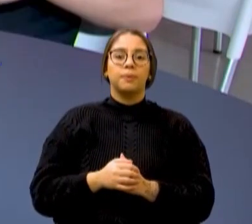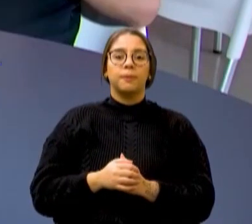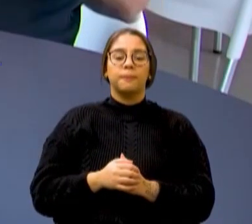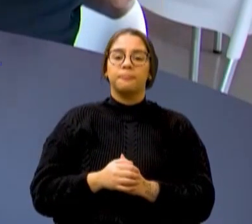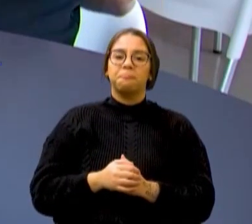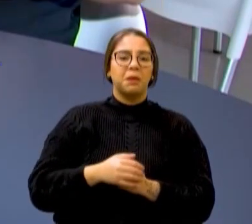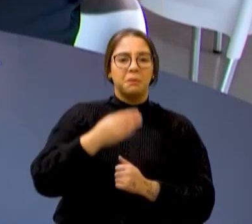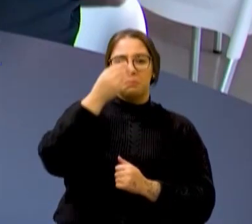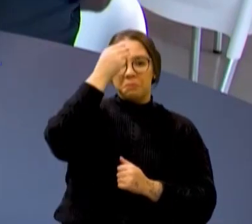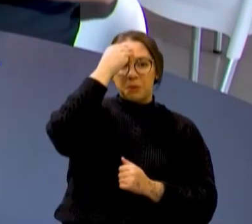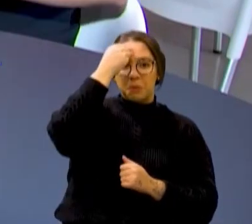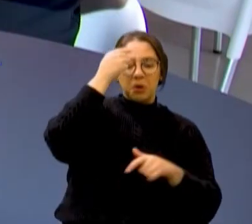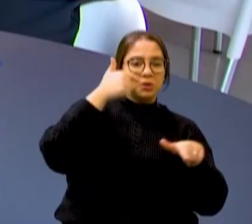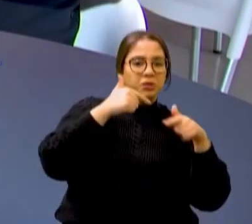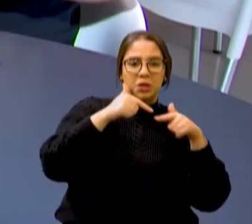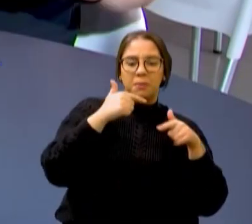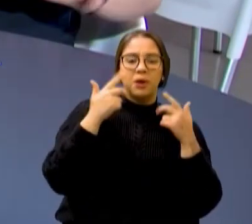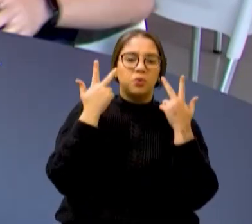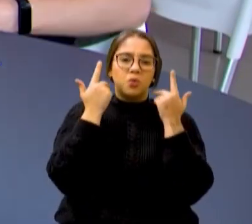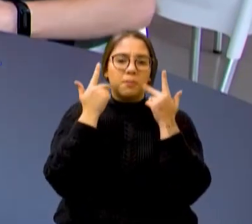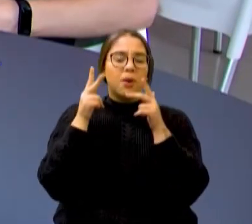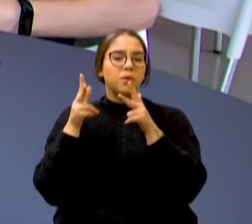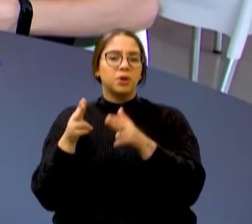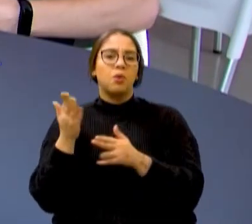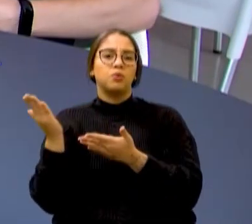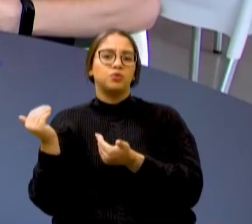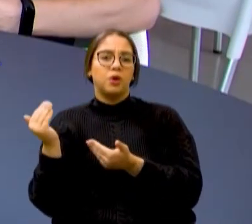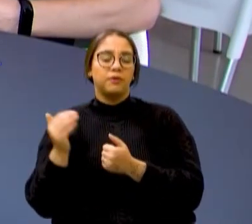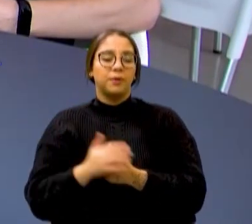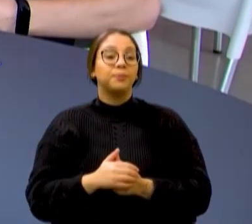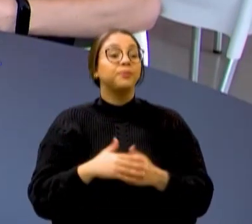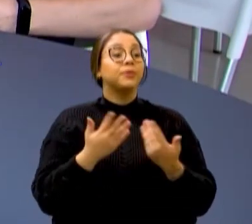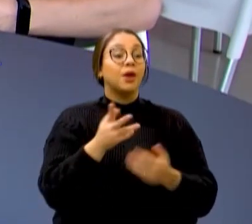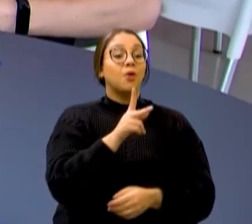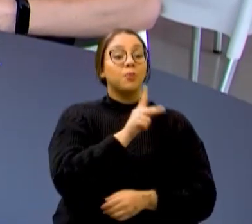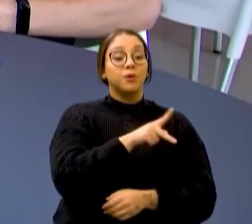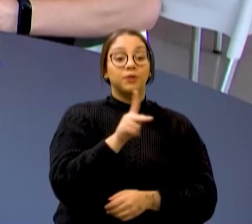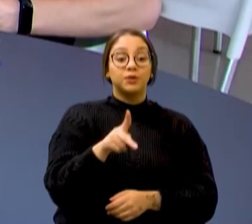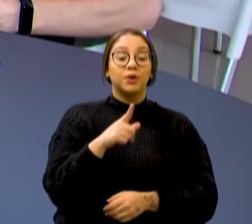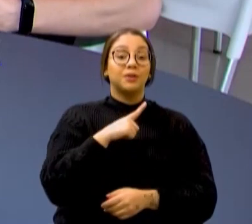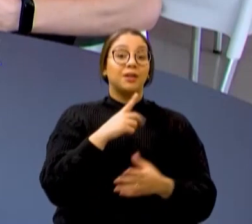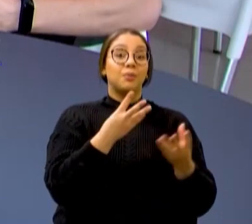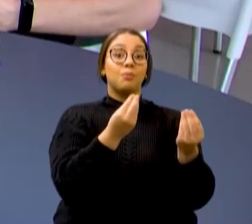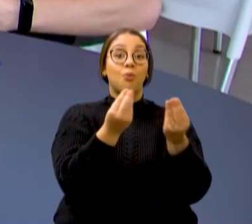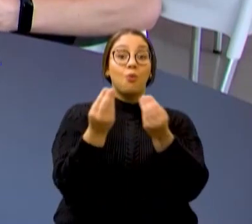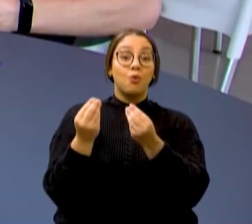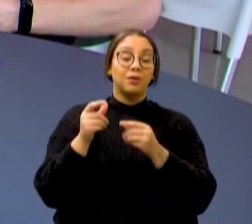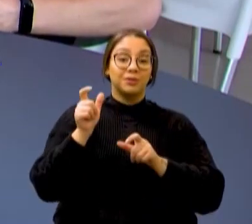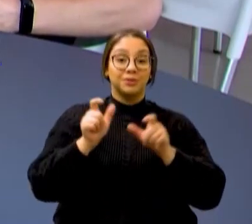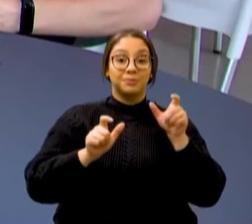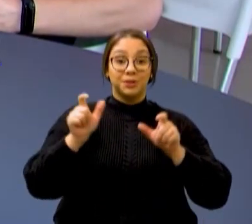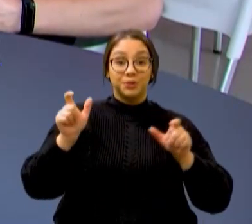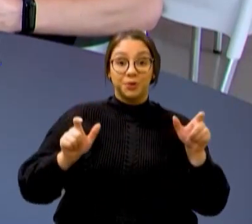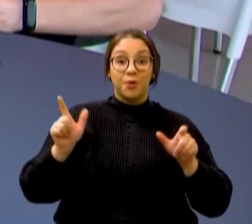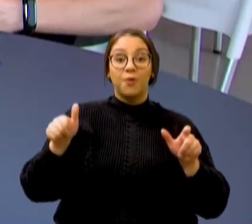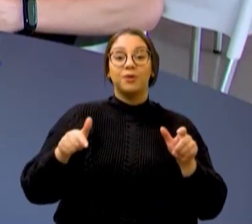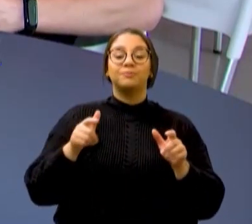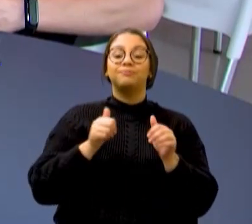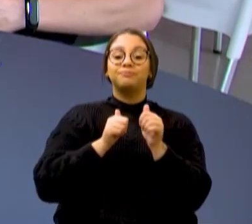longo prazo, memória de trabalho de forma normal, como jovem. Bom, professor, certamente tem muita